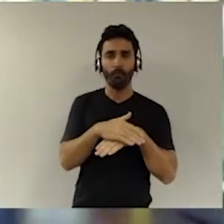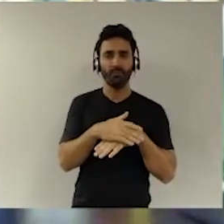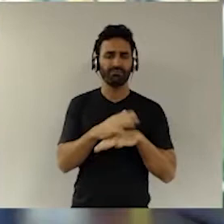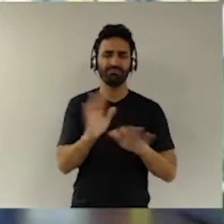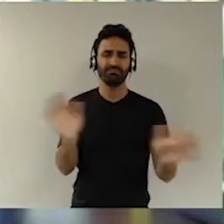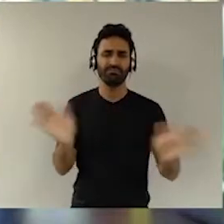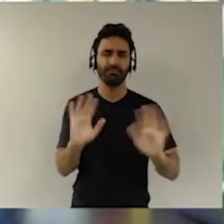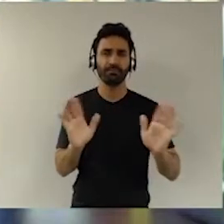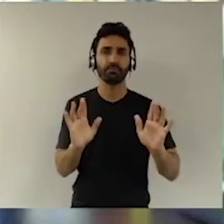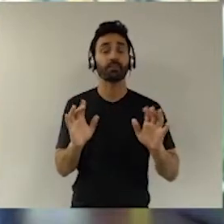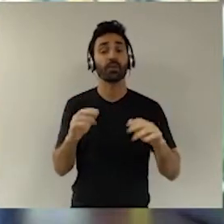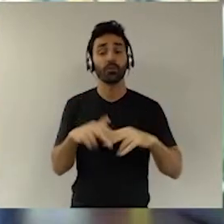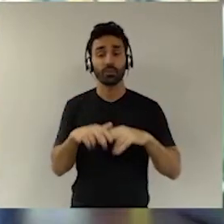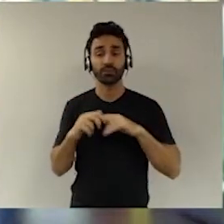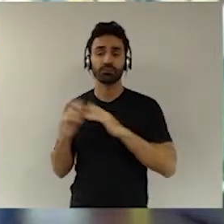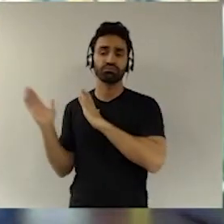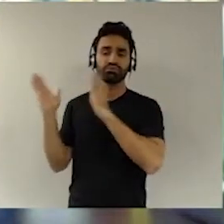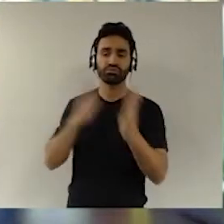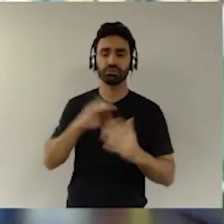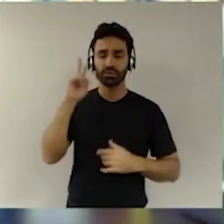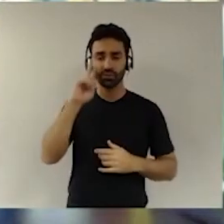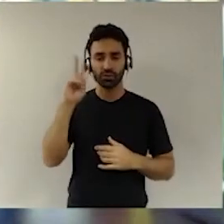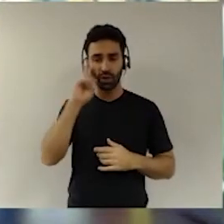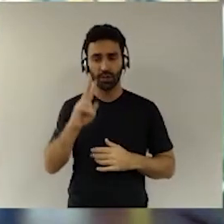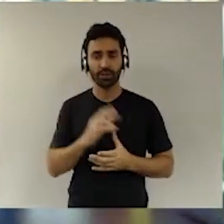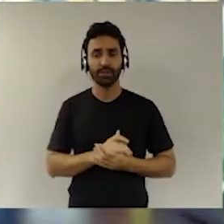da lição da história, ele acrescenta,